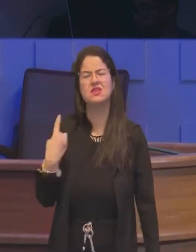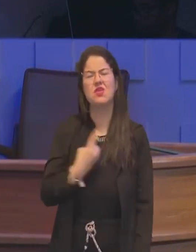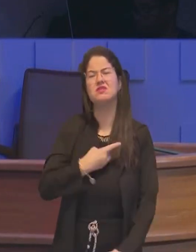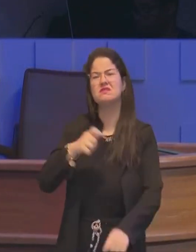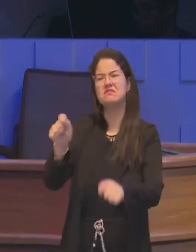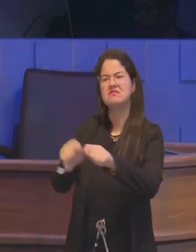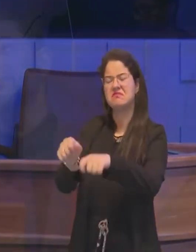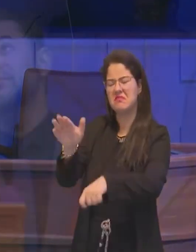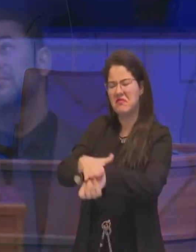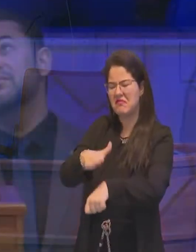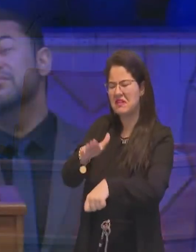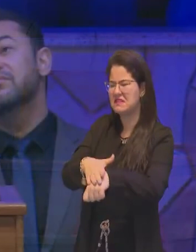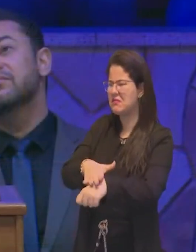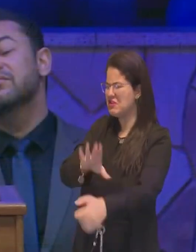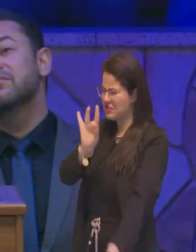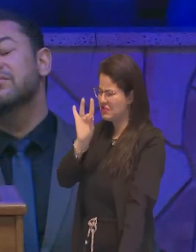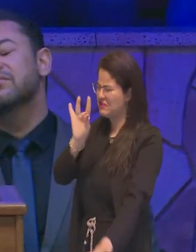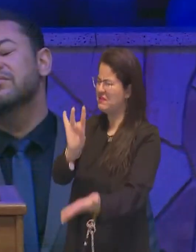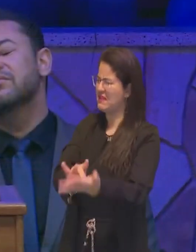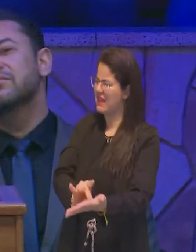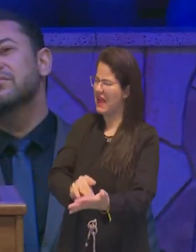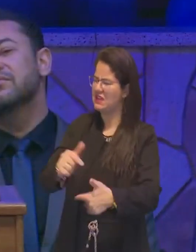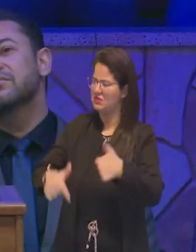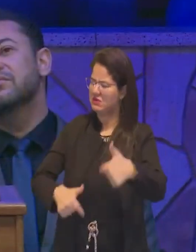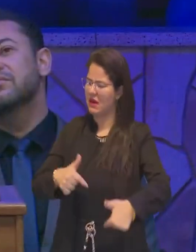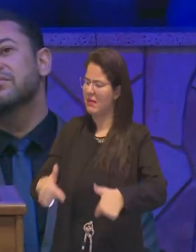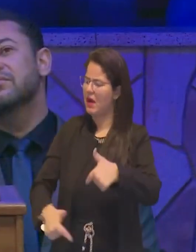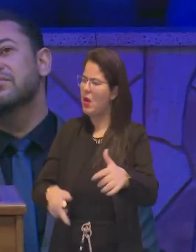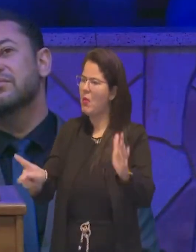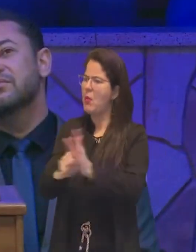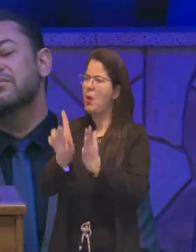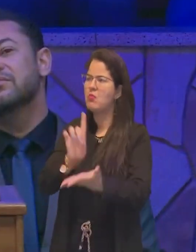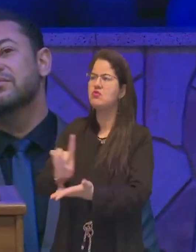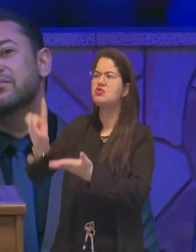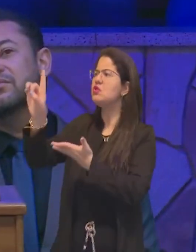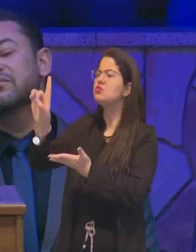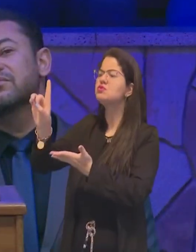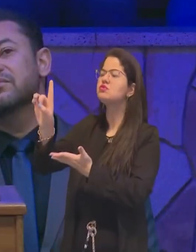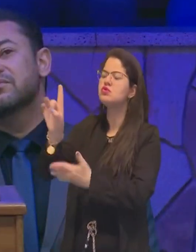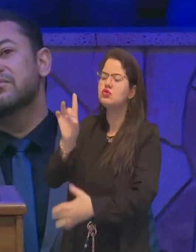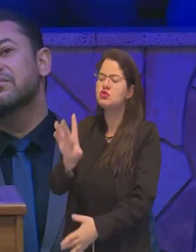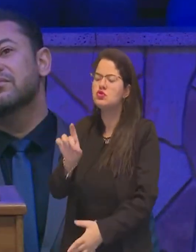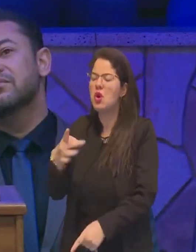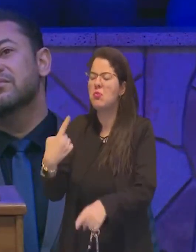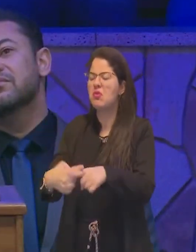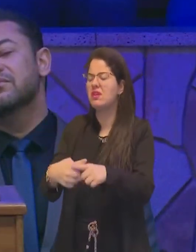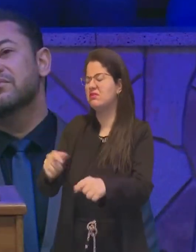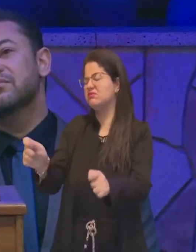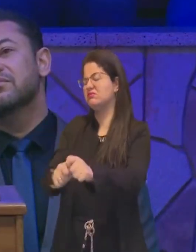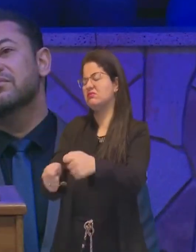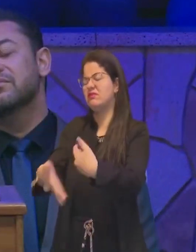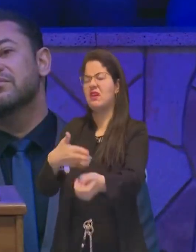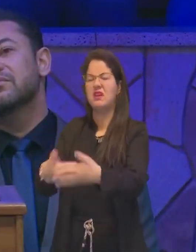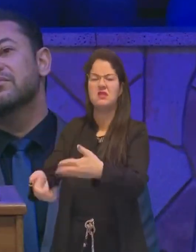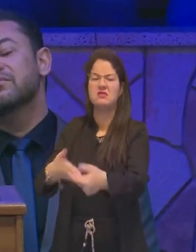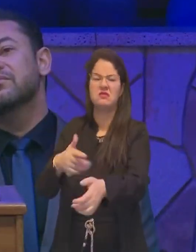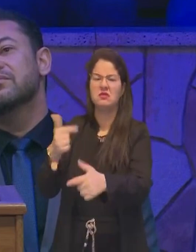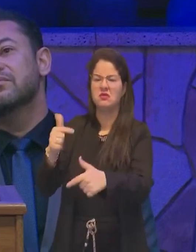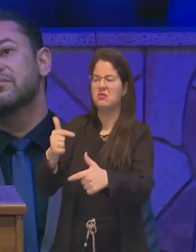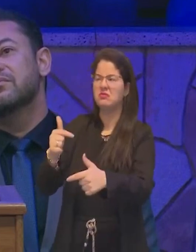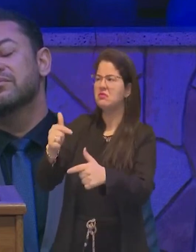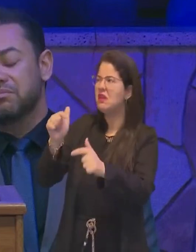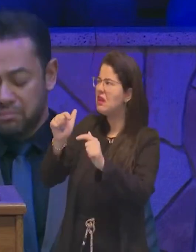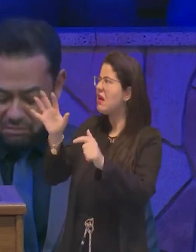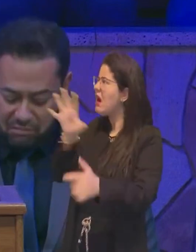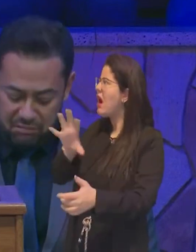realizando as obras de Deus apenas por fazer, sem a mesma paixão que nos levou